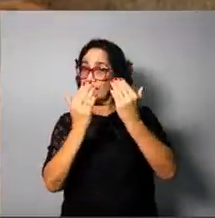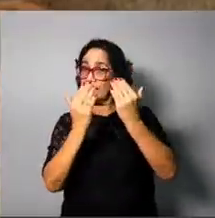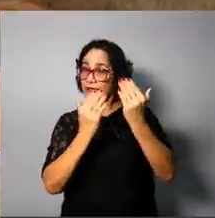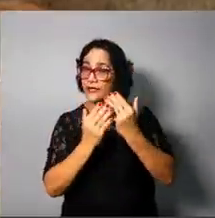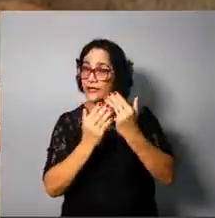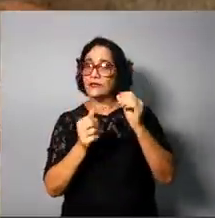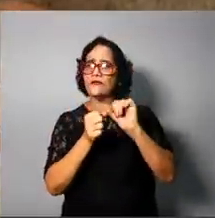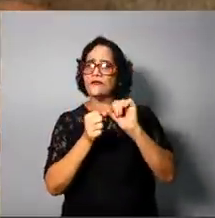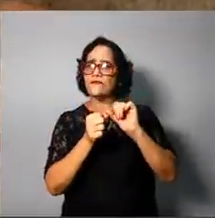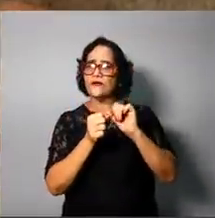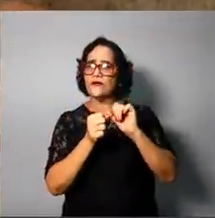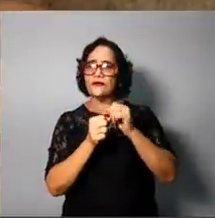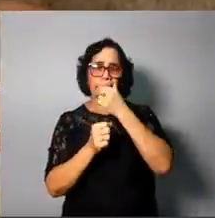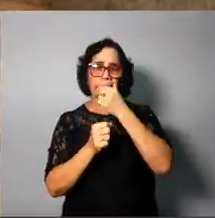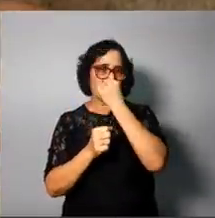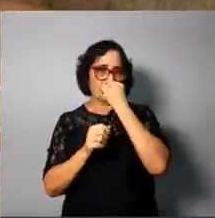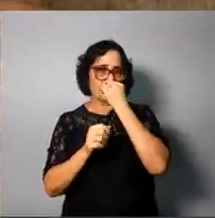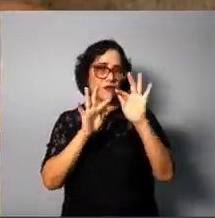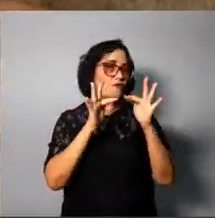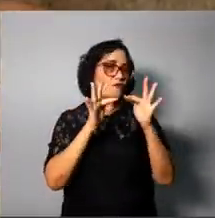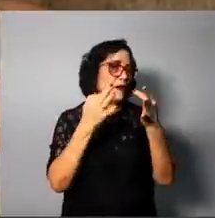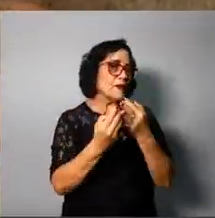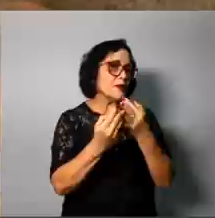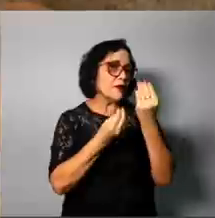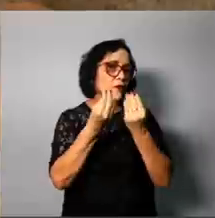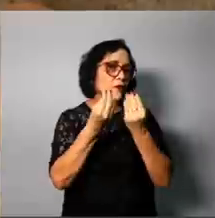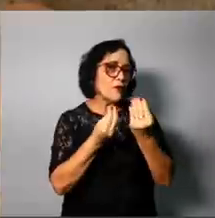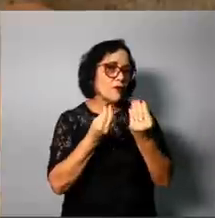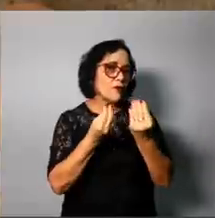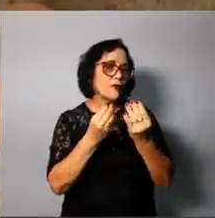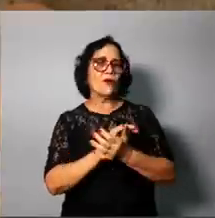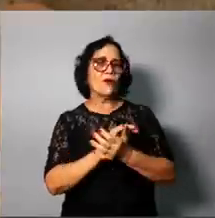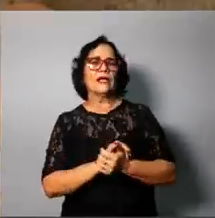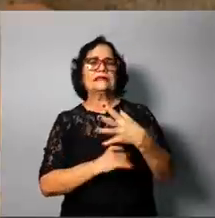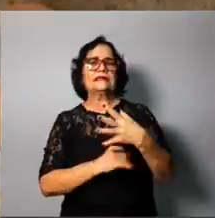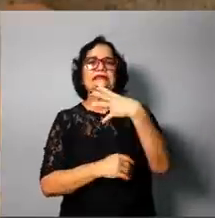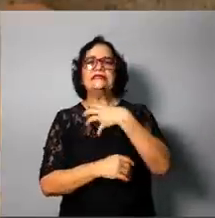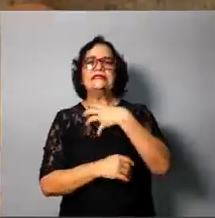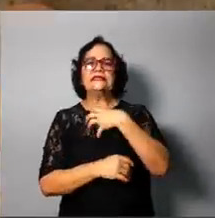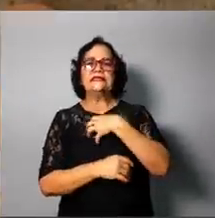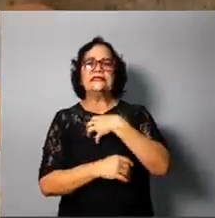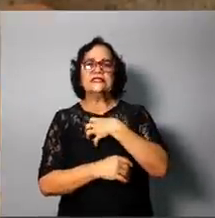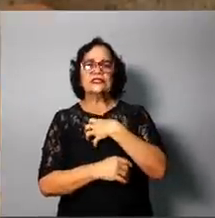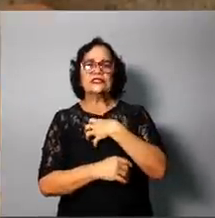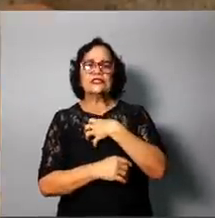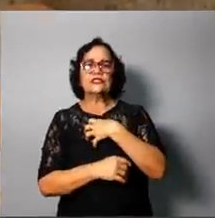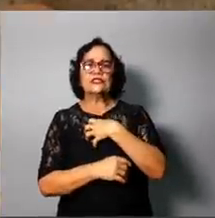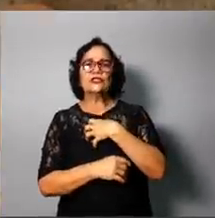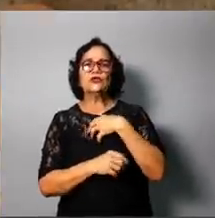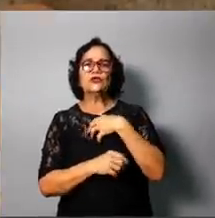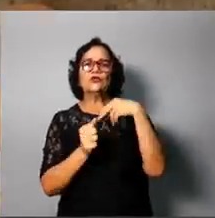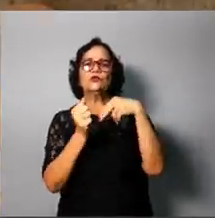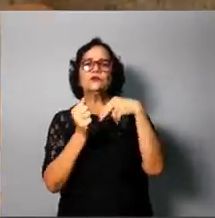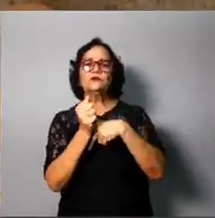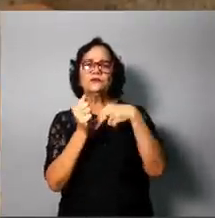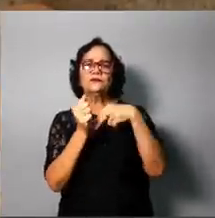o âmago da família, o sentido deste